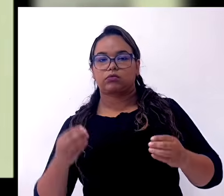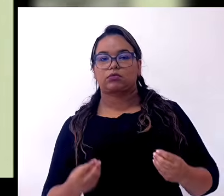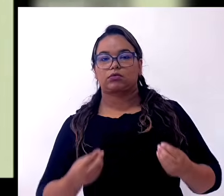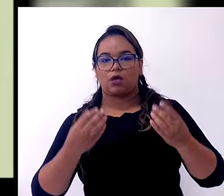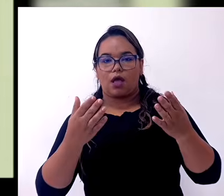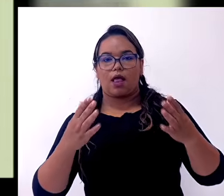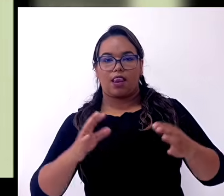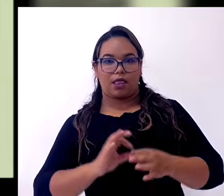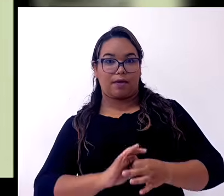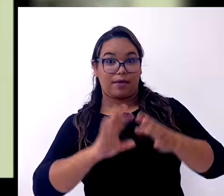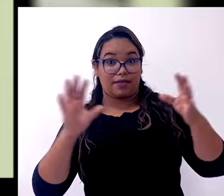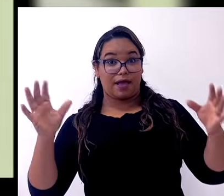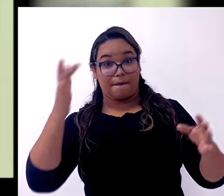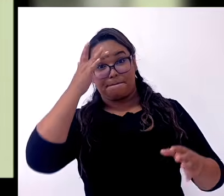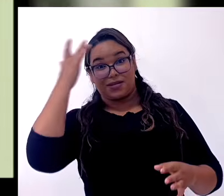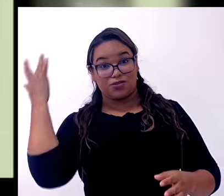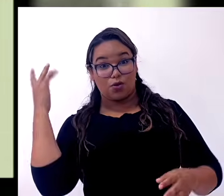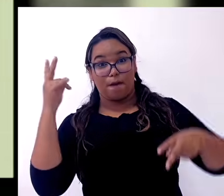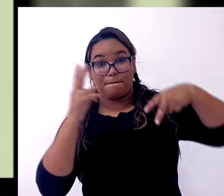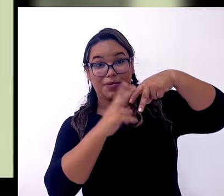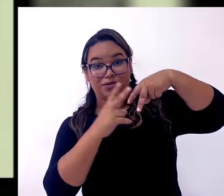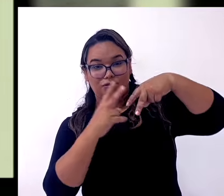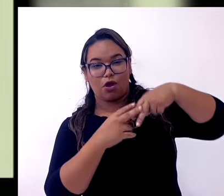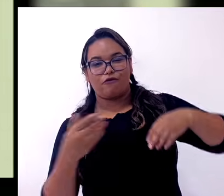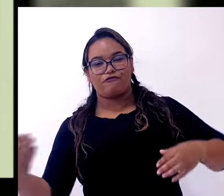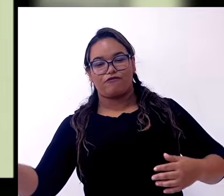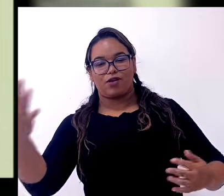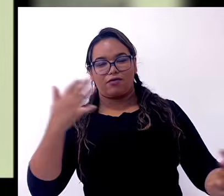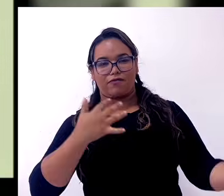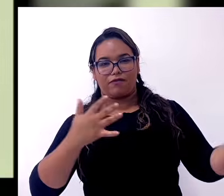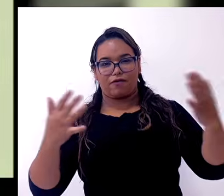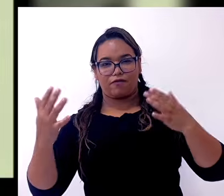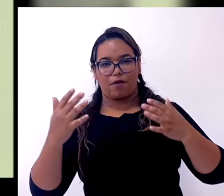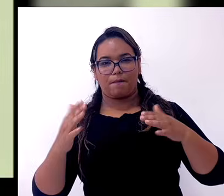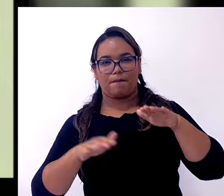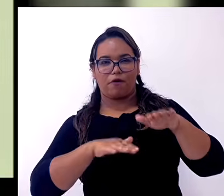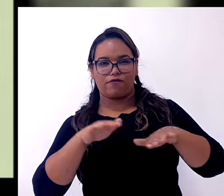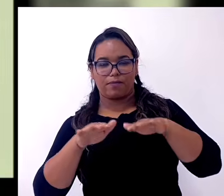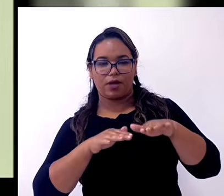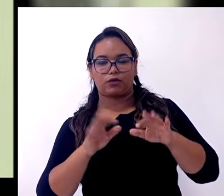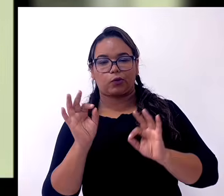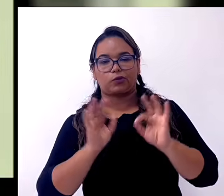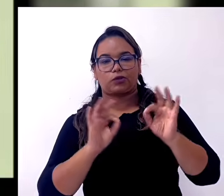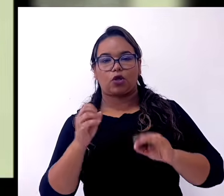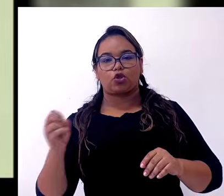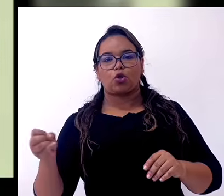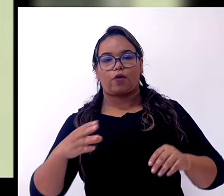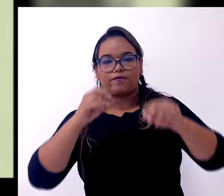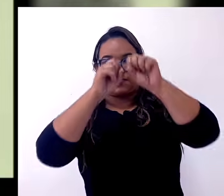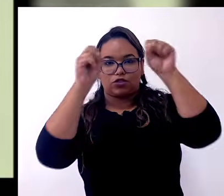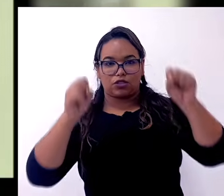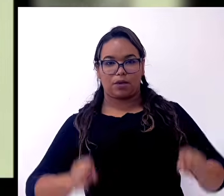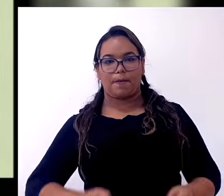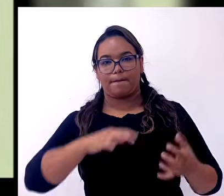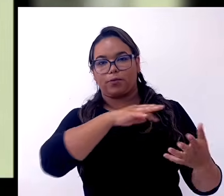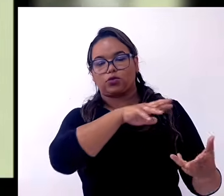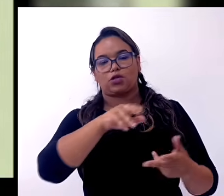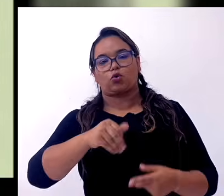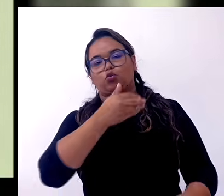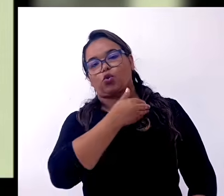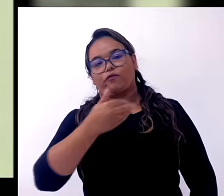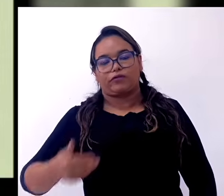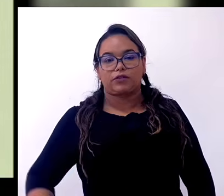e vocês veem o dano que ela causou aqui. A segunda bomba foi encontrada e desarmada. E a terceira bomba foi encontrada e eles